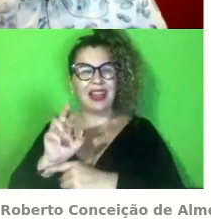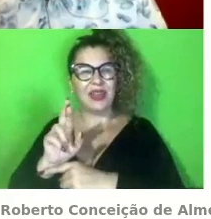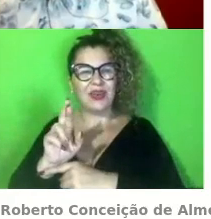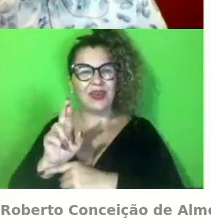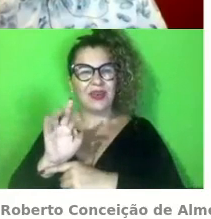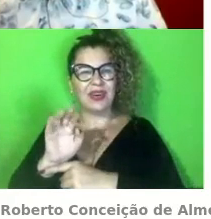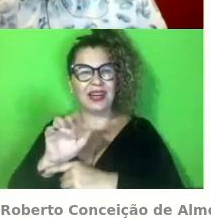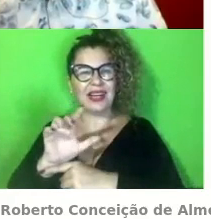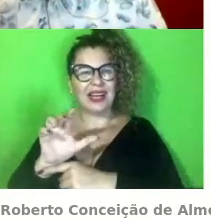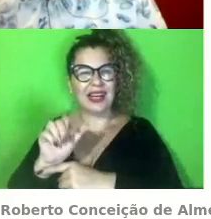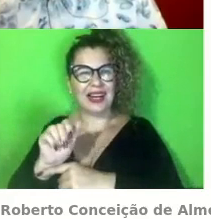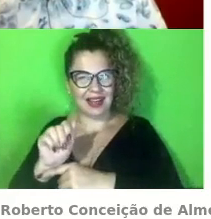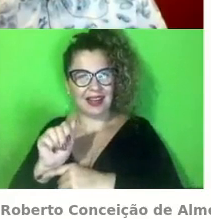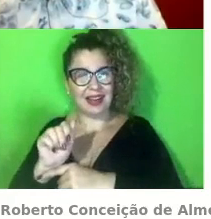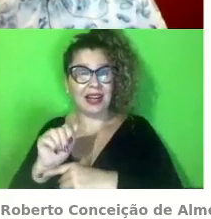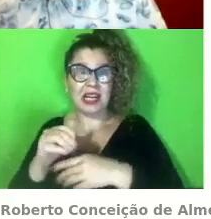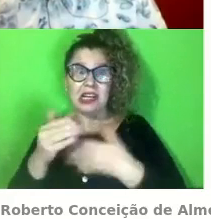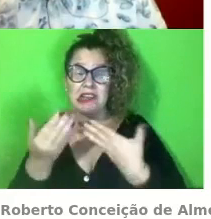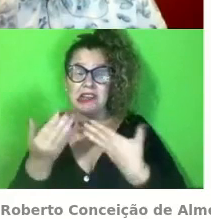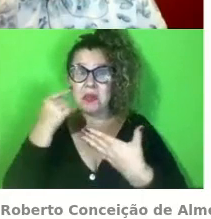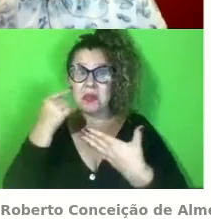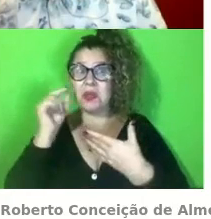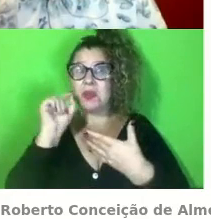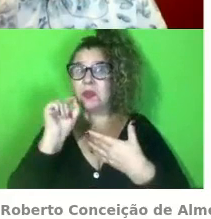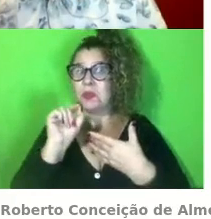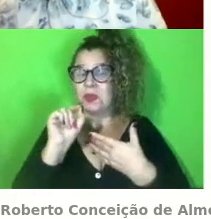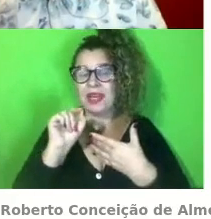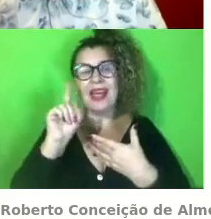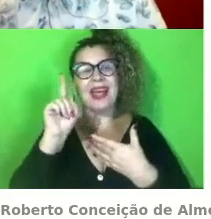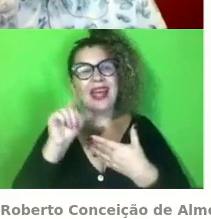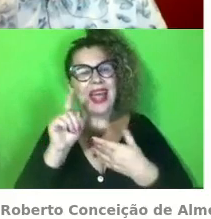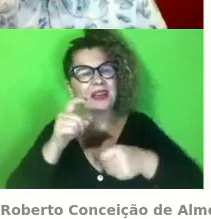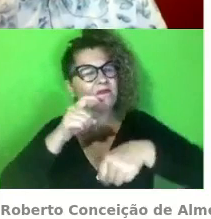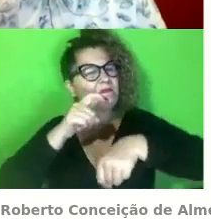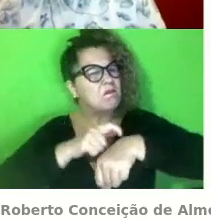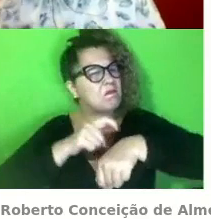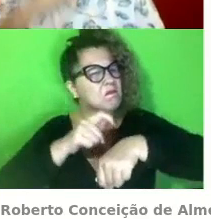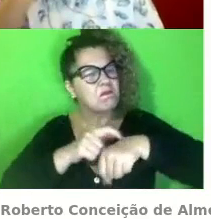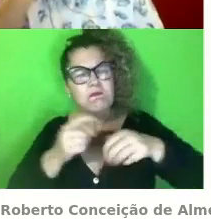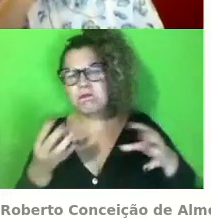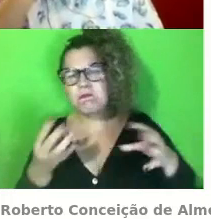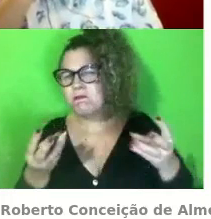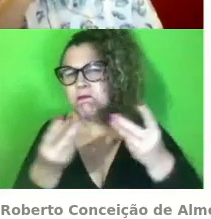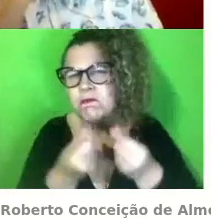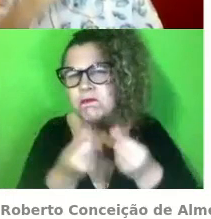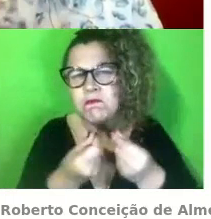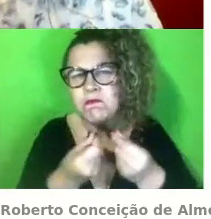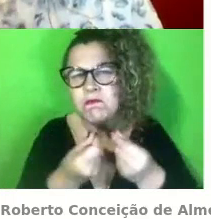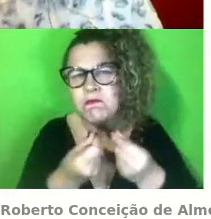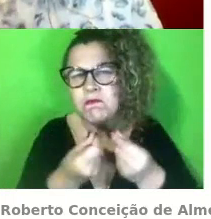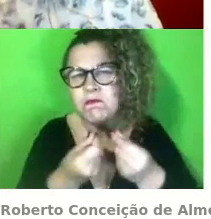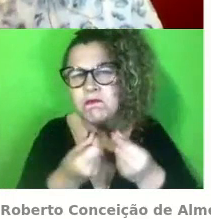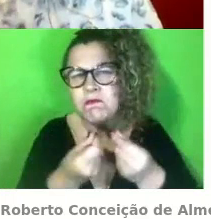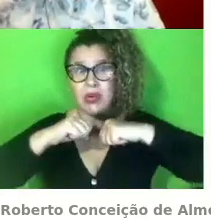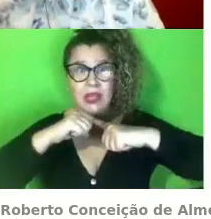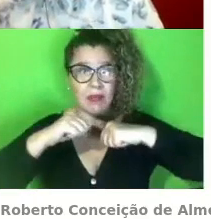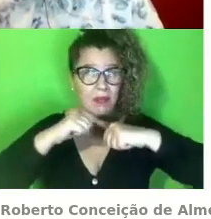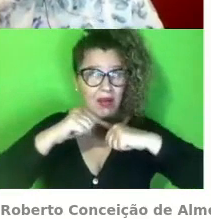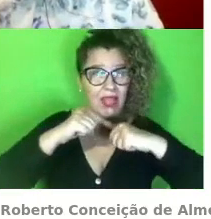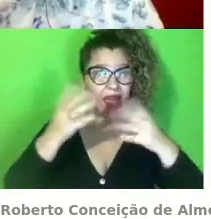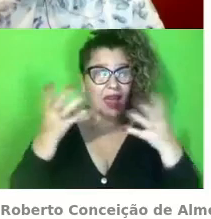eu acho que é uma hora muito boa para a gente começar esses debates, começar a trazer essas